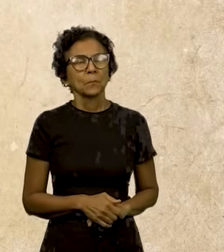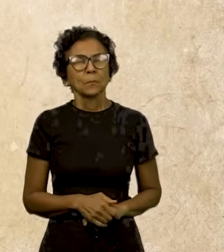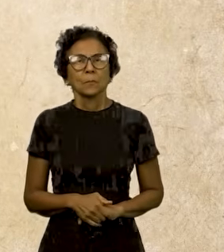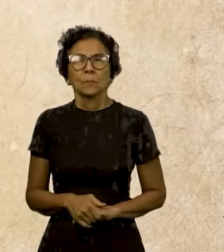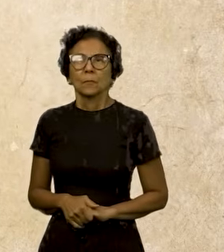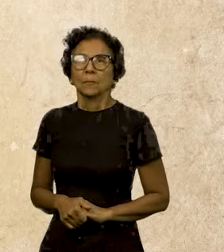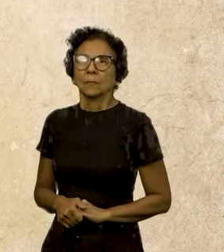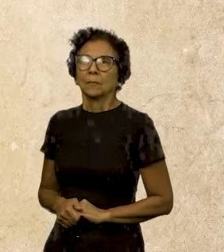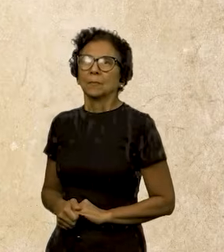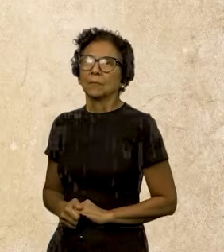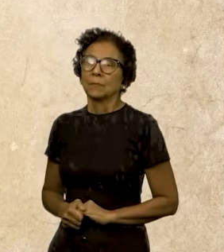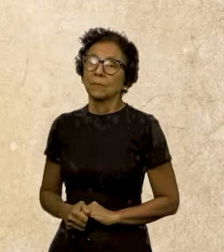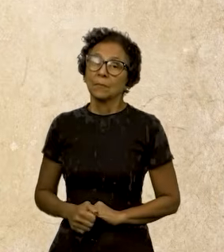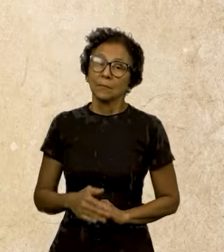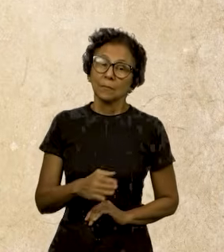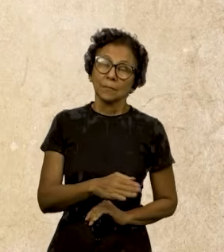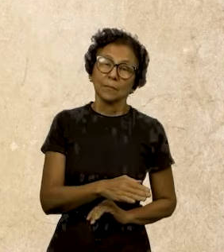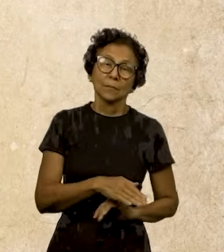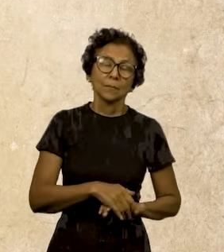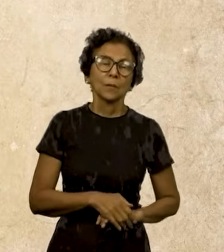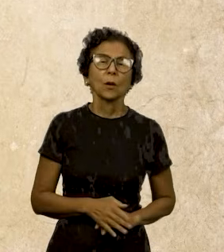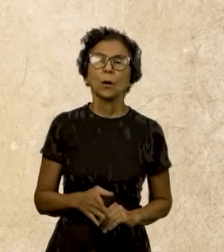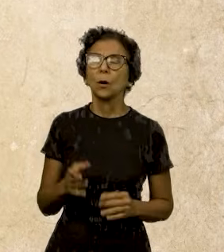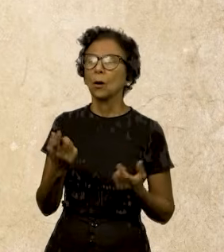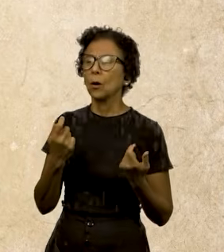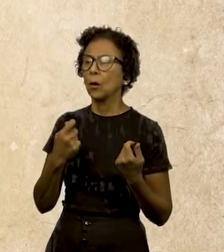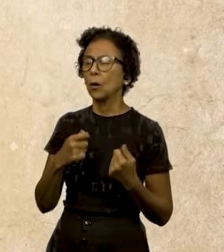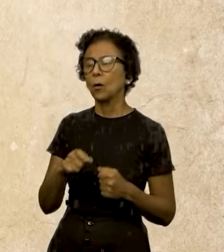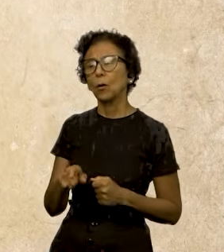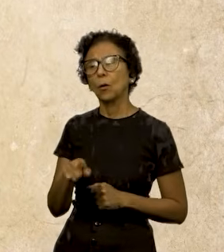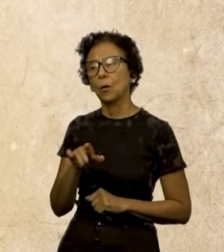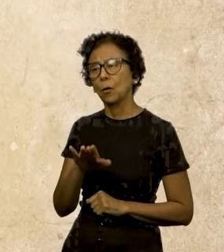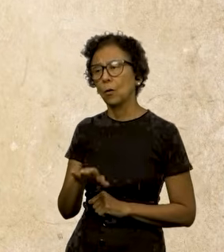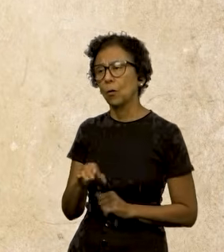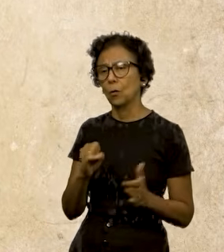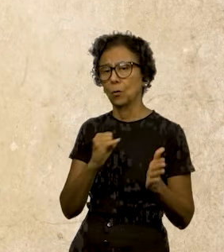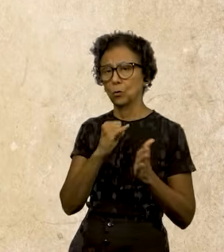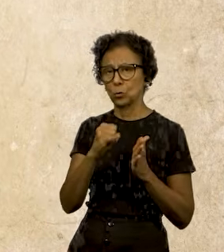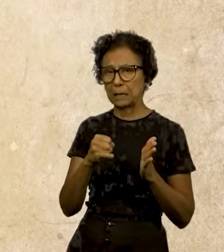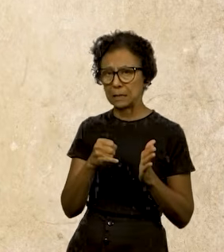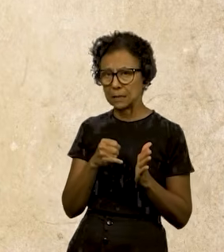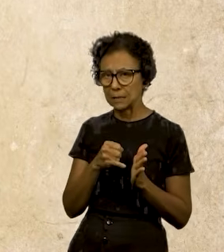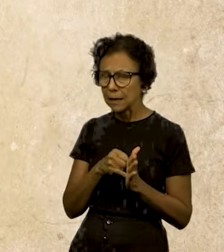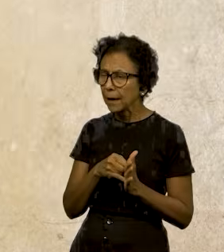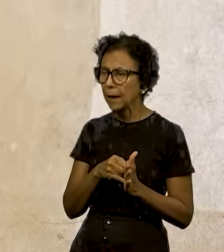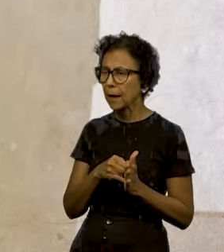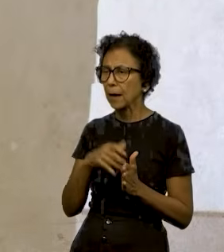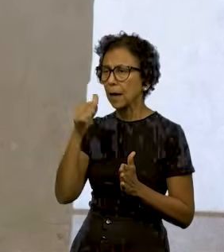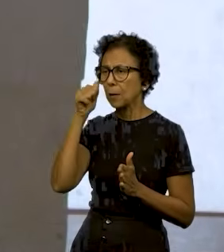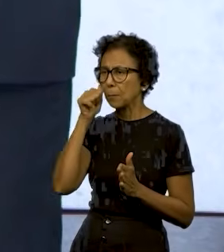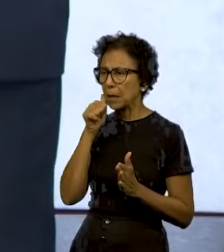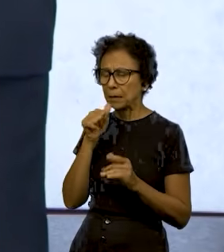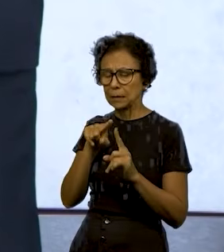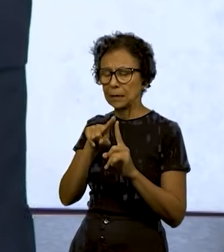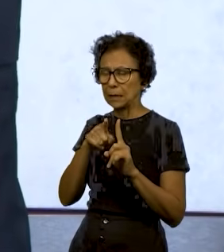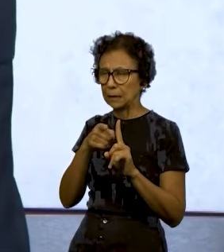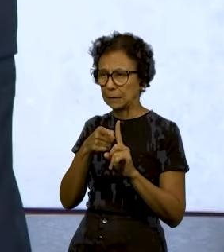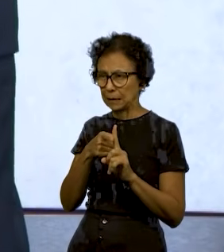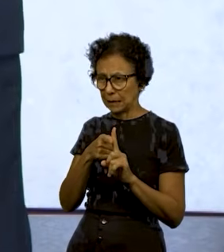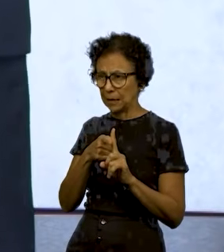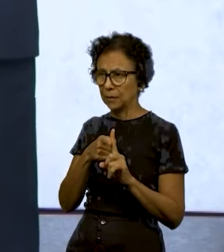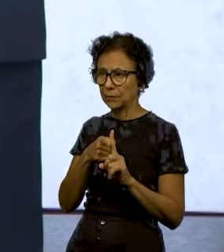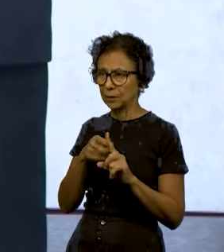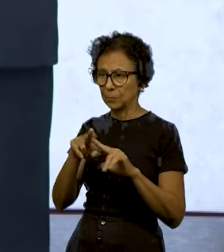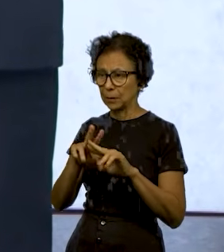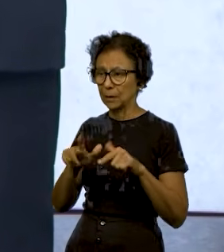receber a Maria, tua mulher, porque o que nela está sendo gerado é do Espírito Santo. Então aqui uma palavra que o Senhor